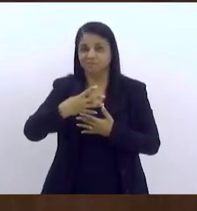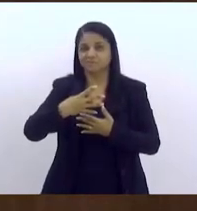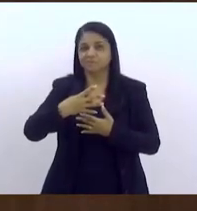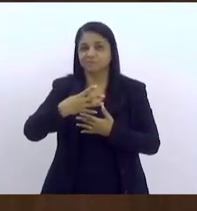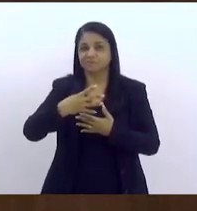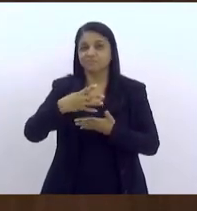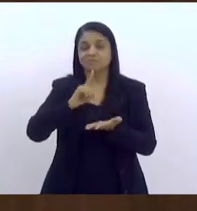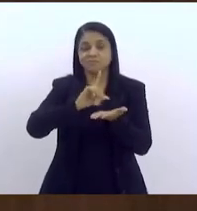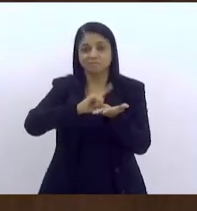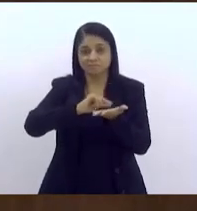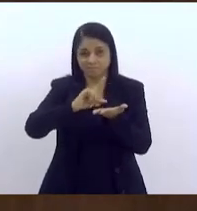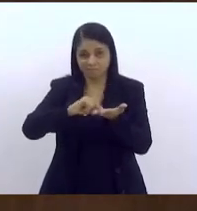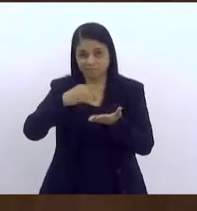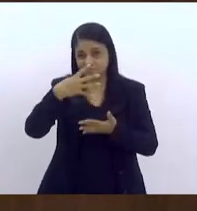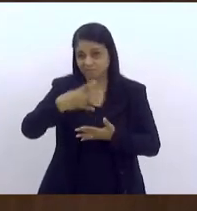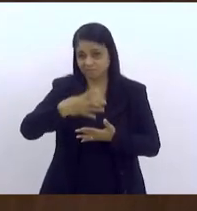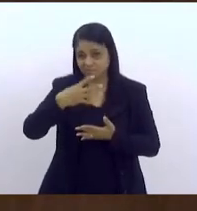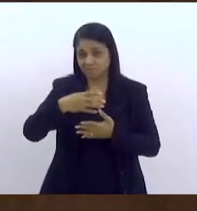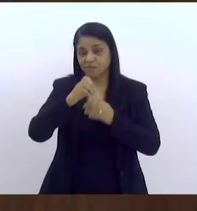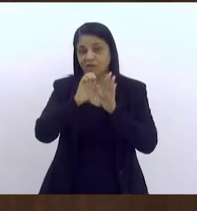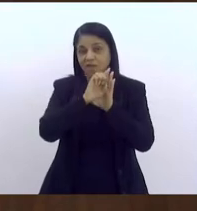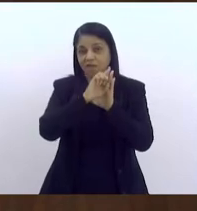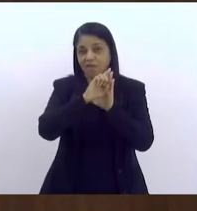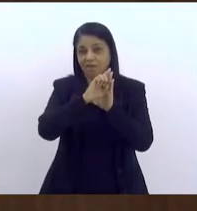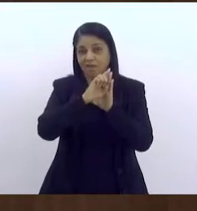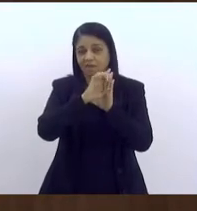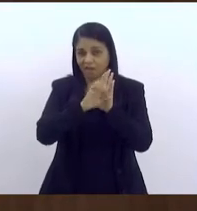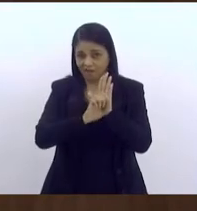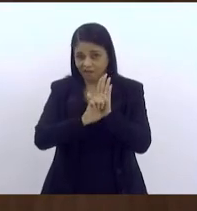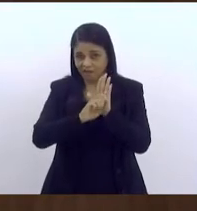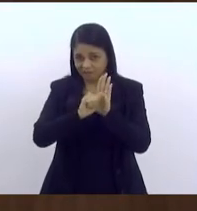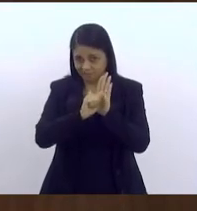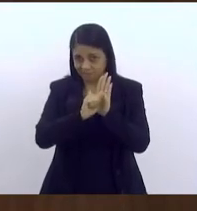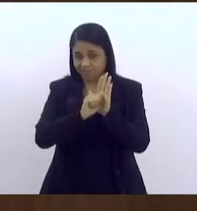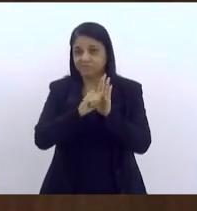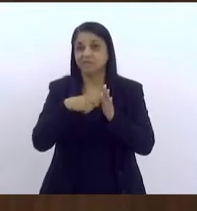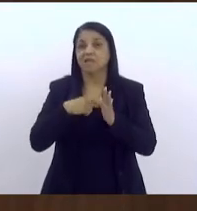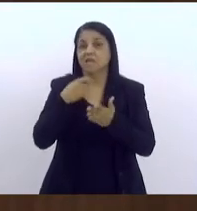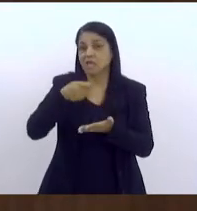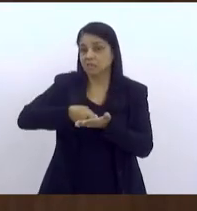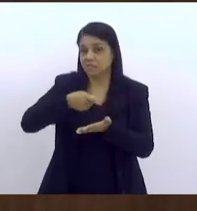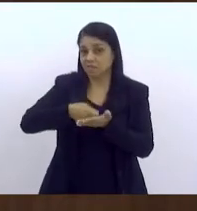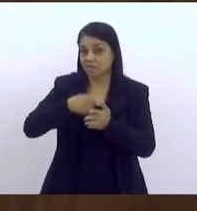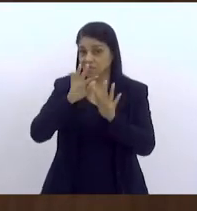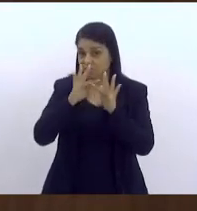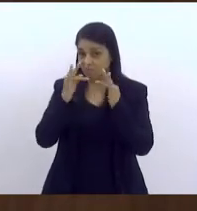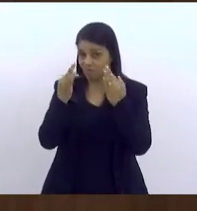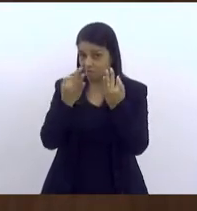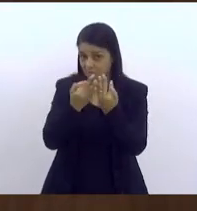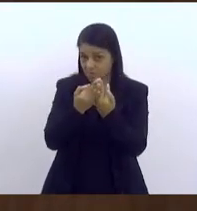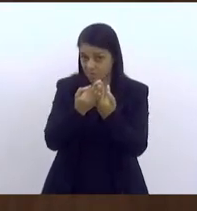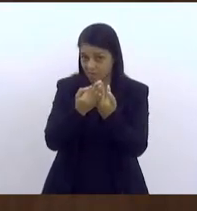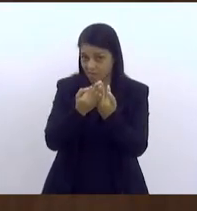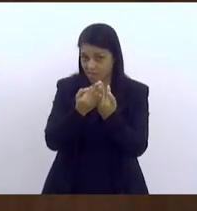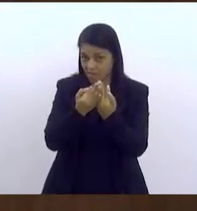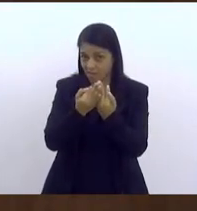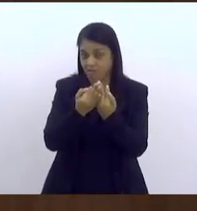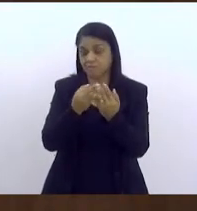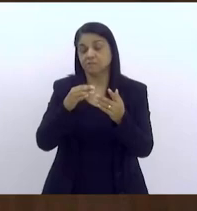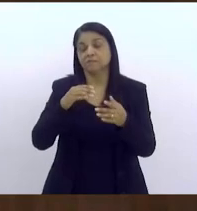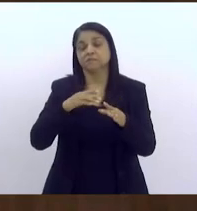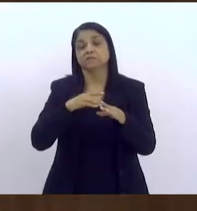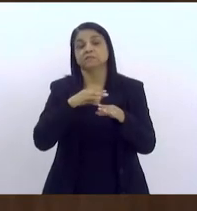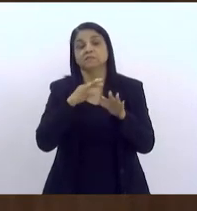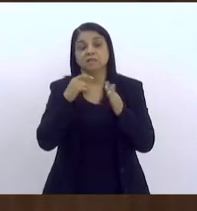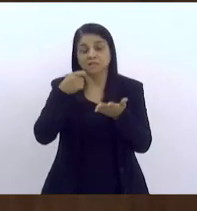artigo quarto do ECA diz assim é dever da família eu vou completar é dever da comunidade